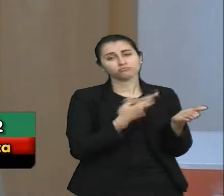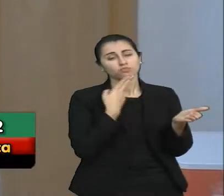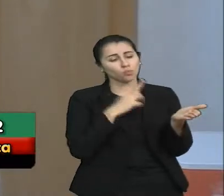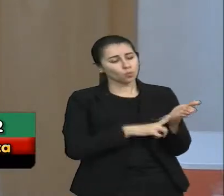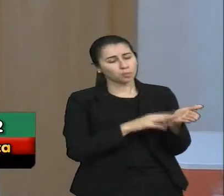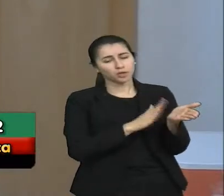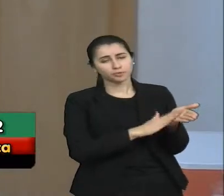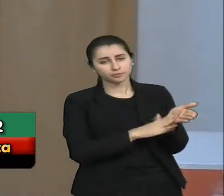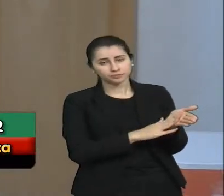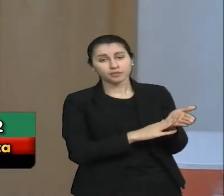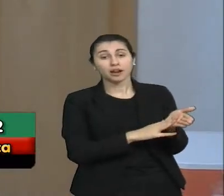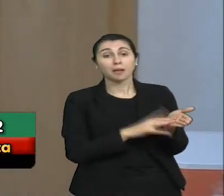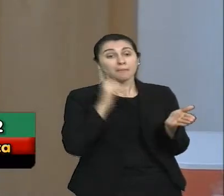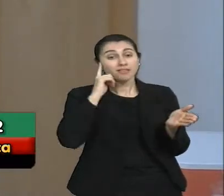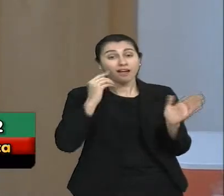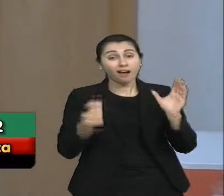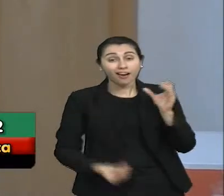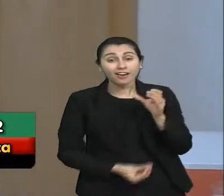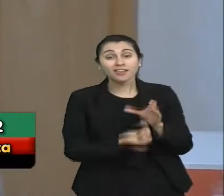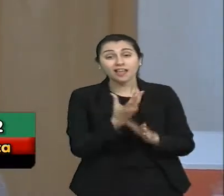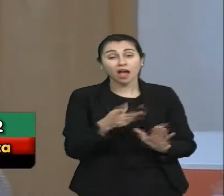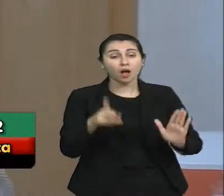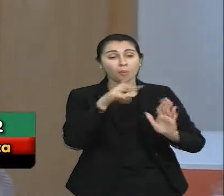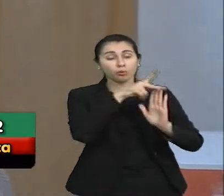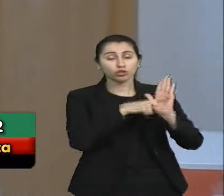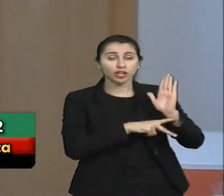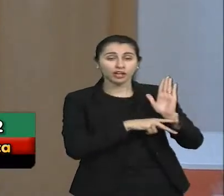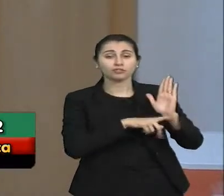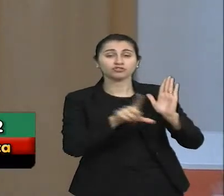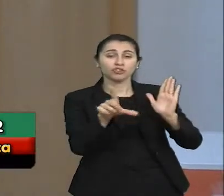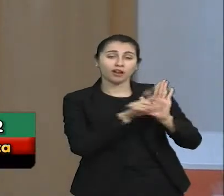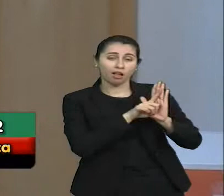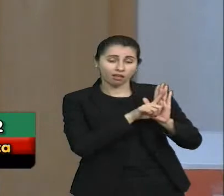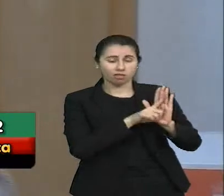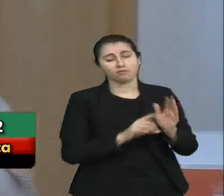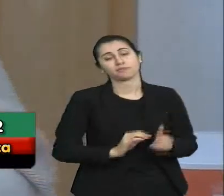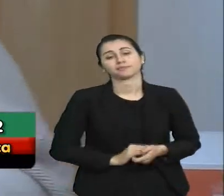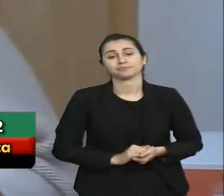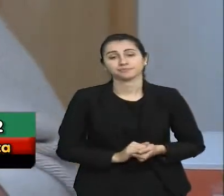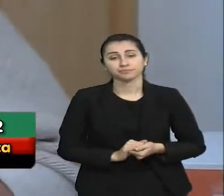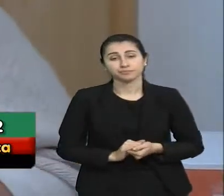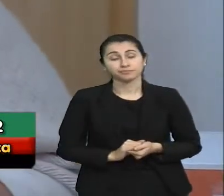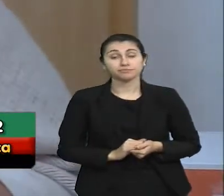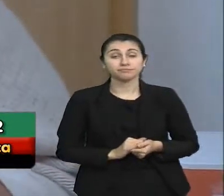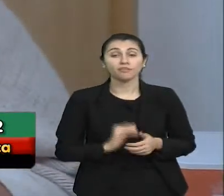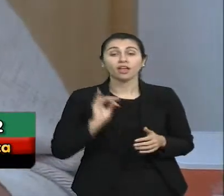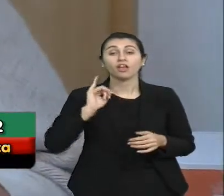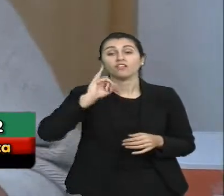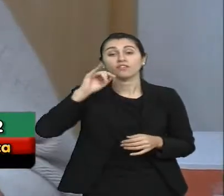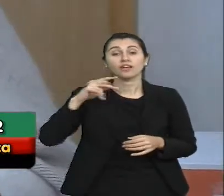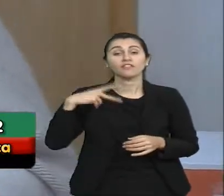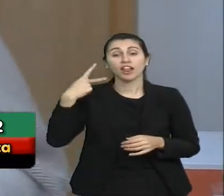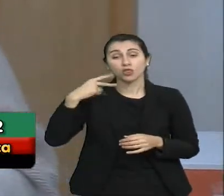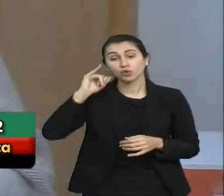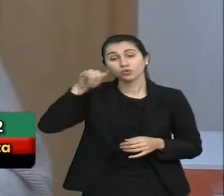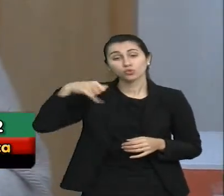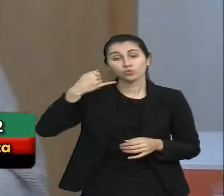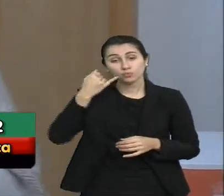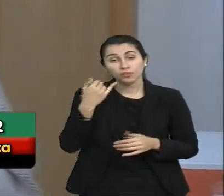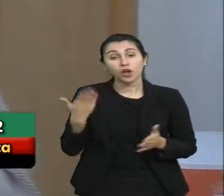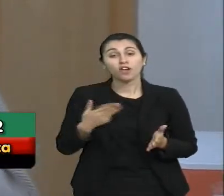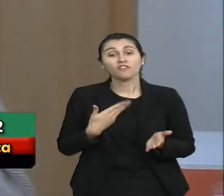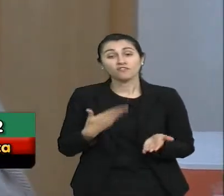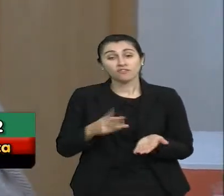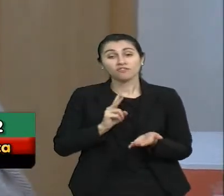Então, provavelmente, a partir de sexta-feira agora, vereadora Juliana, nós já vamos liberar no site da prefeitura um